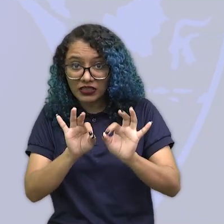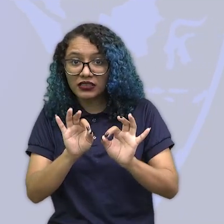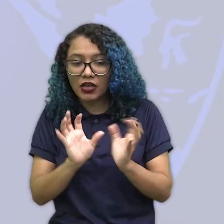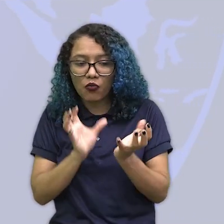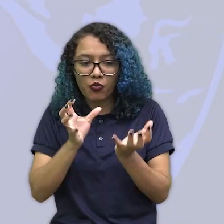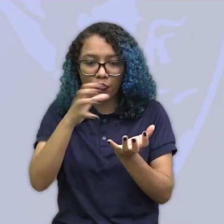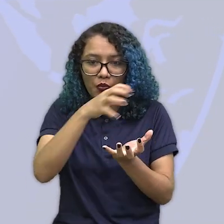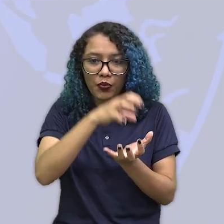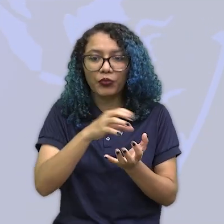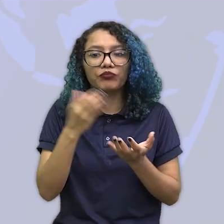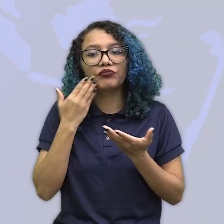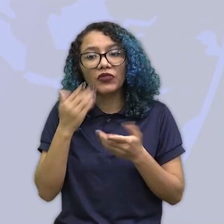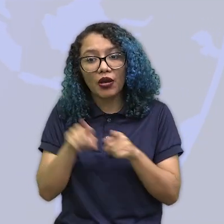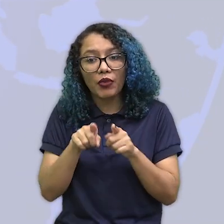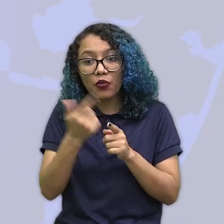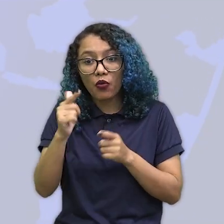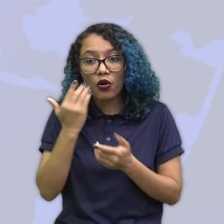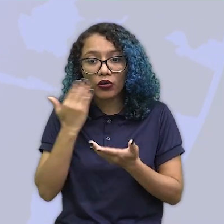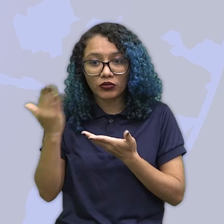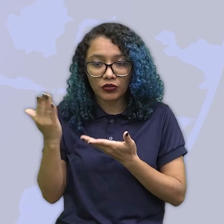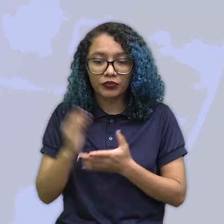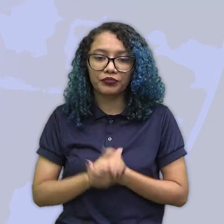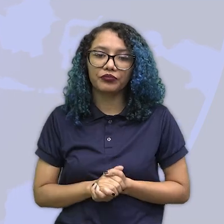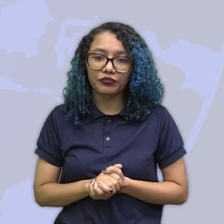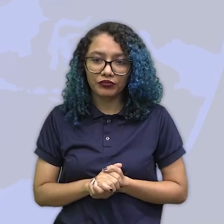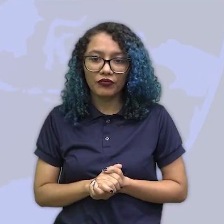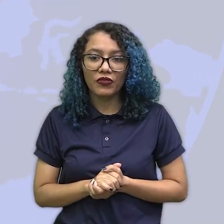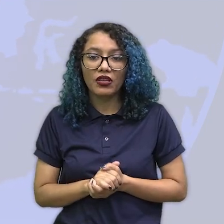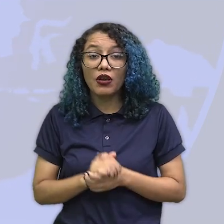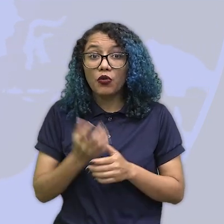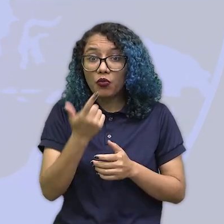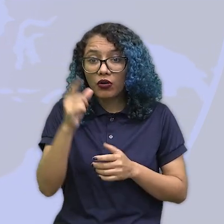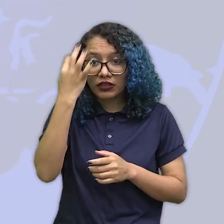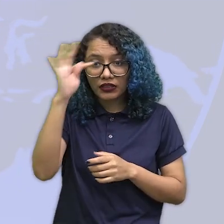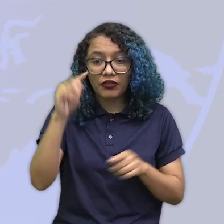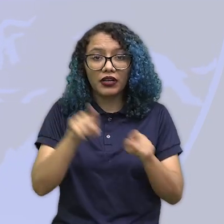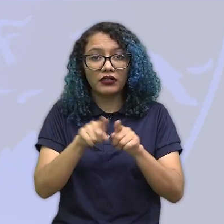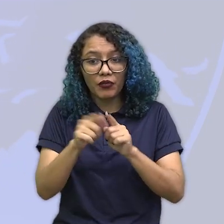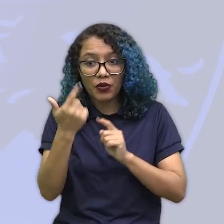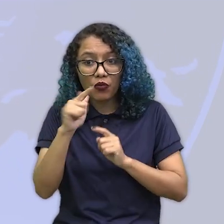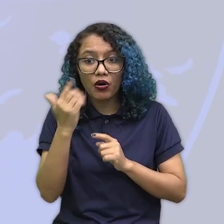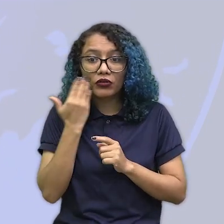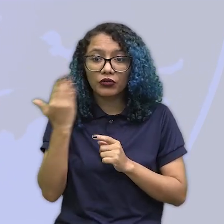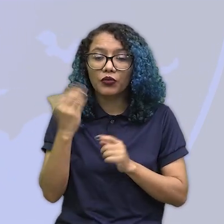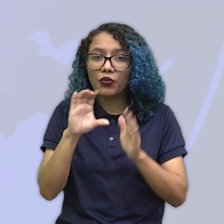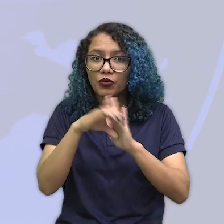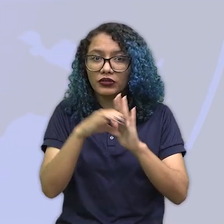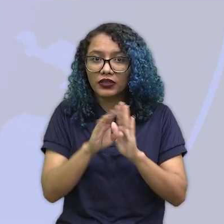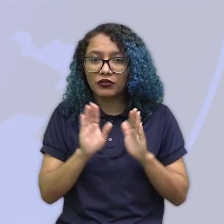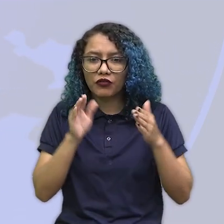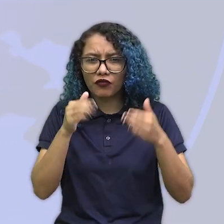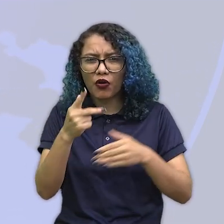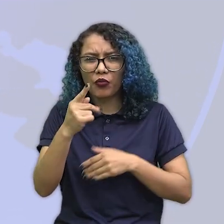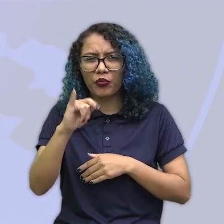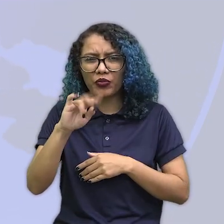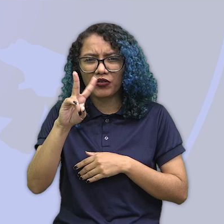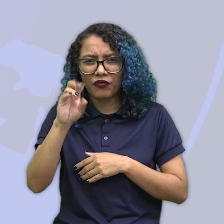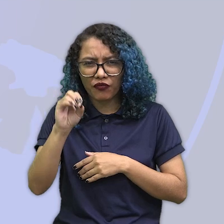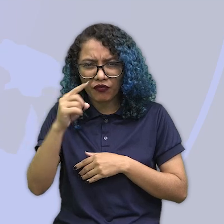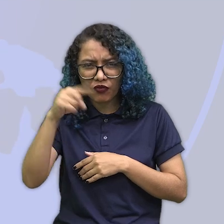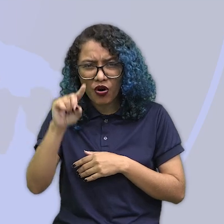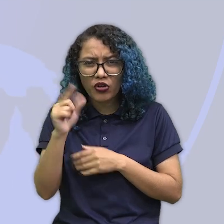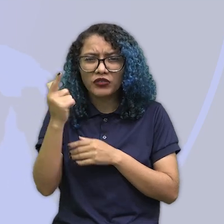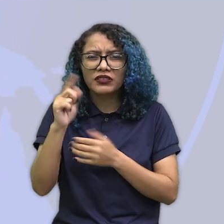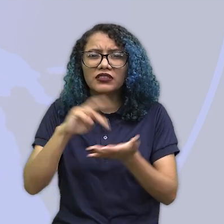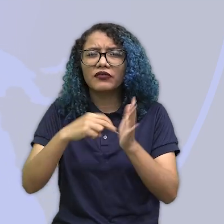geopolítica como a ciência do Estado como organismo geográfico. Figuras como Frederick Ratzel, com sua teoria do